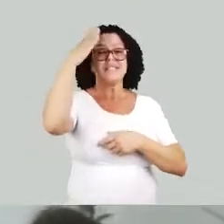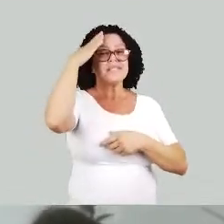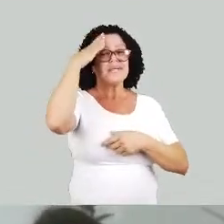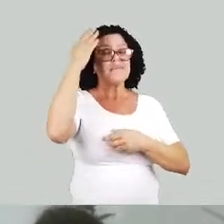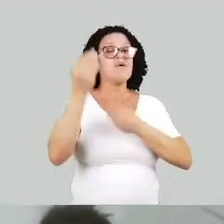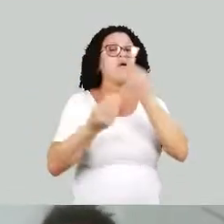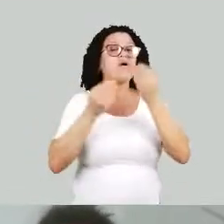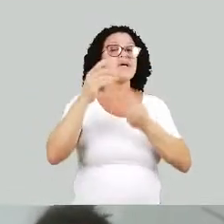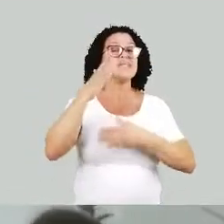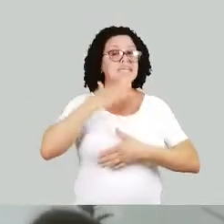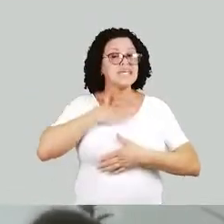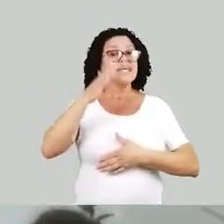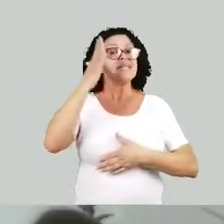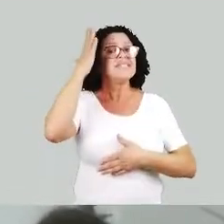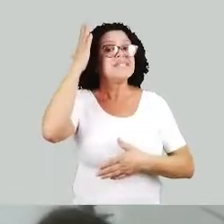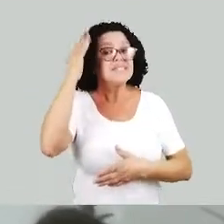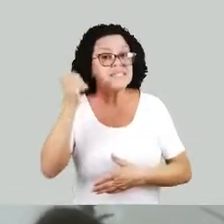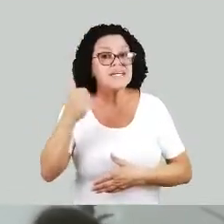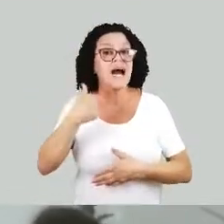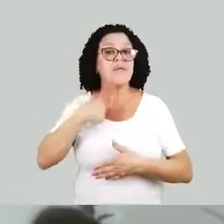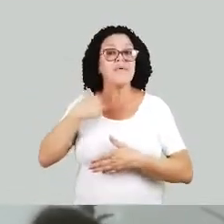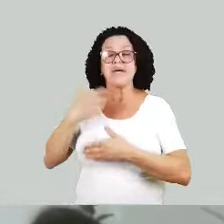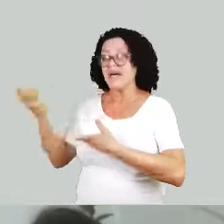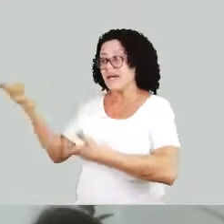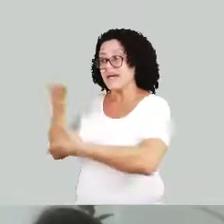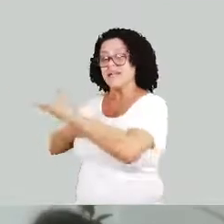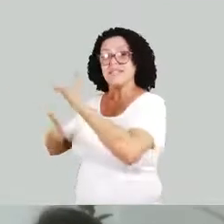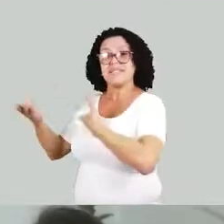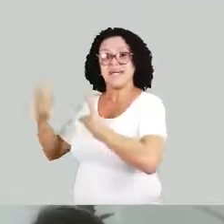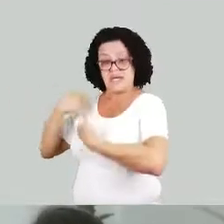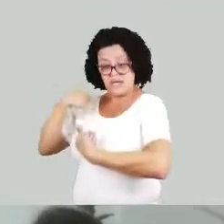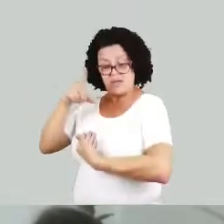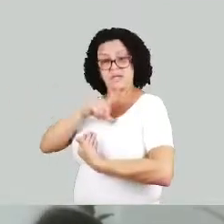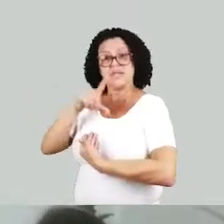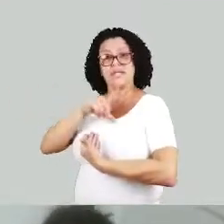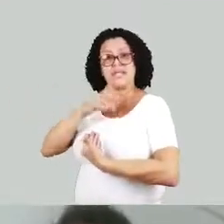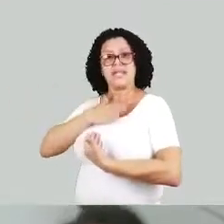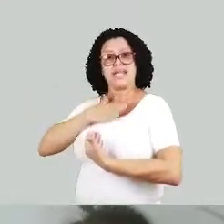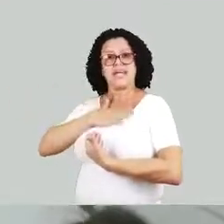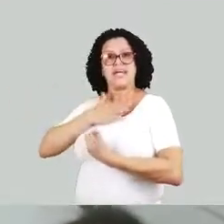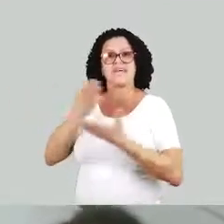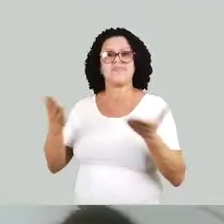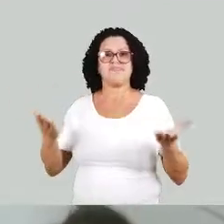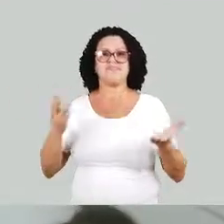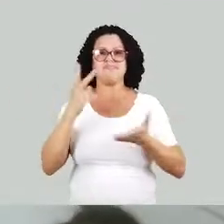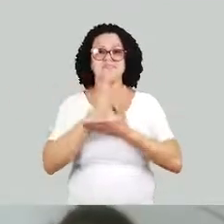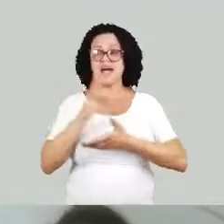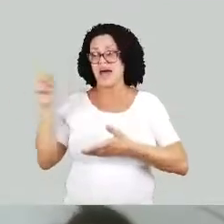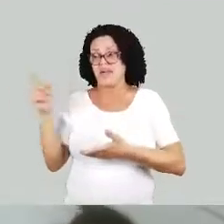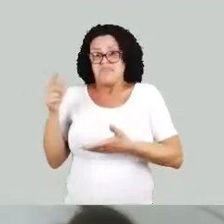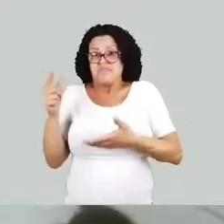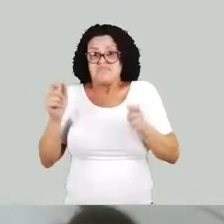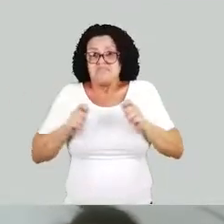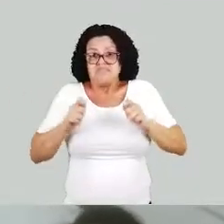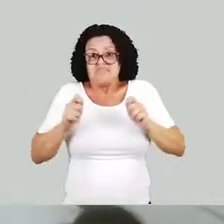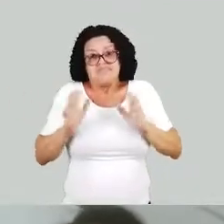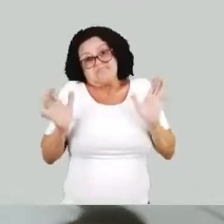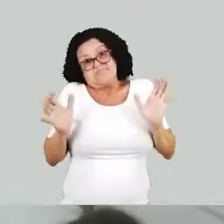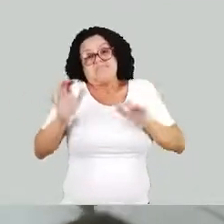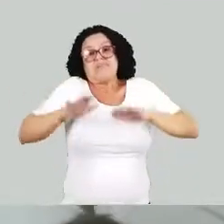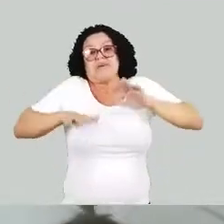sabemos oferecer aquilo que nós recebemos, aquilo que nós temos, e talvez essa pessoa não tenha